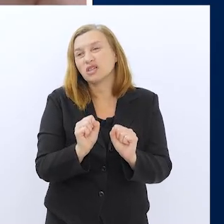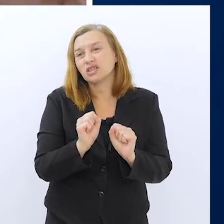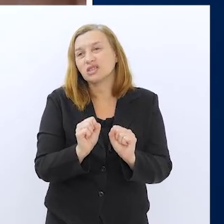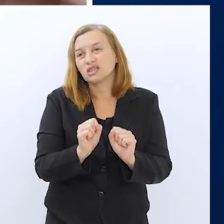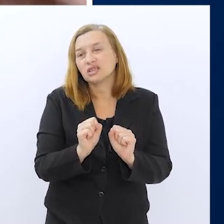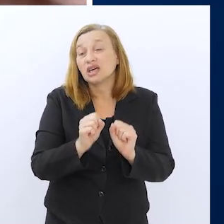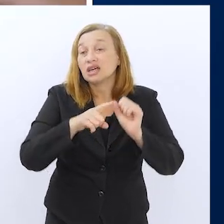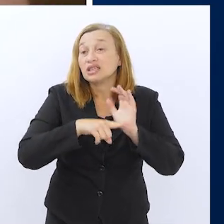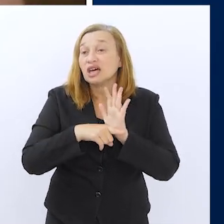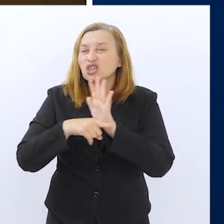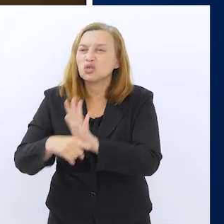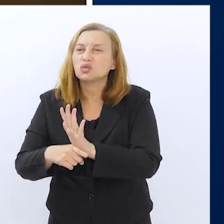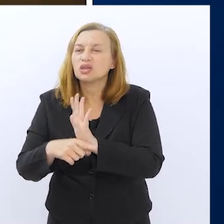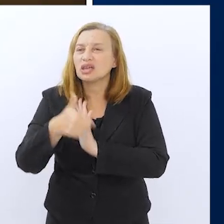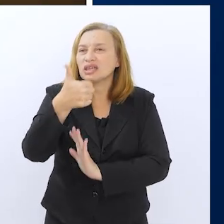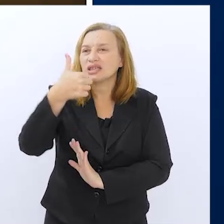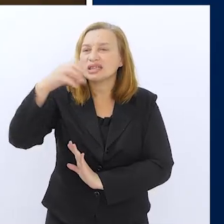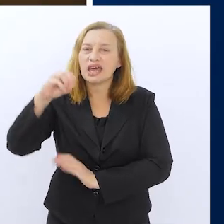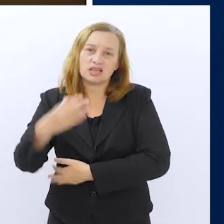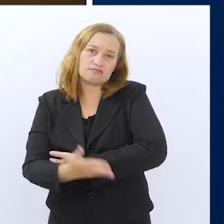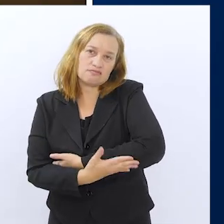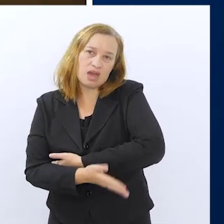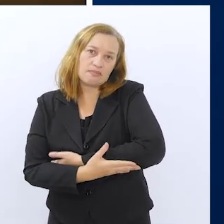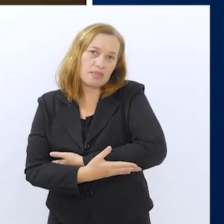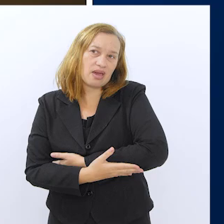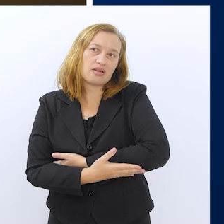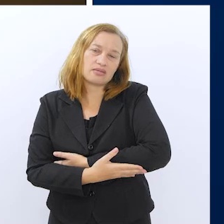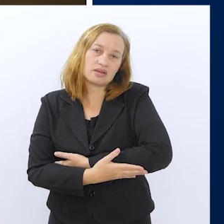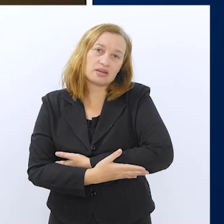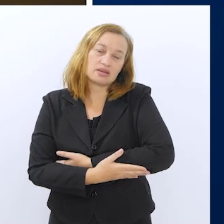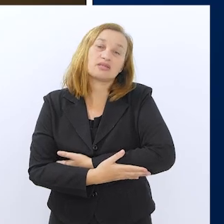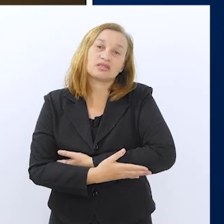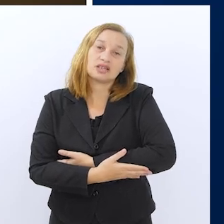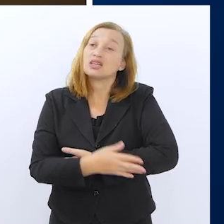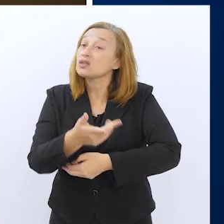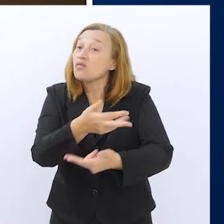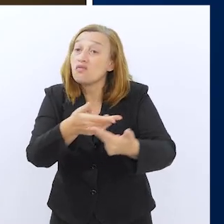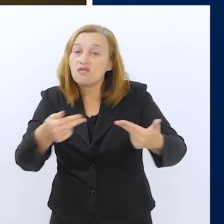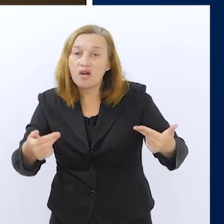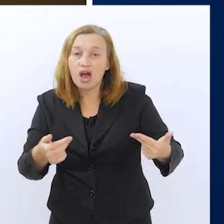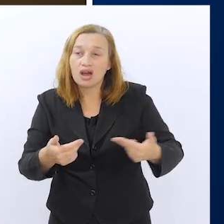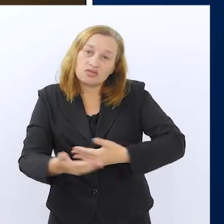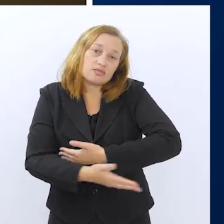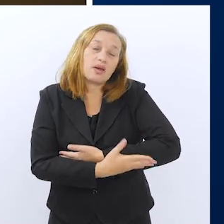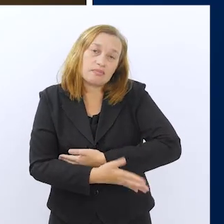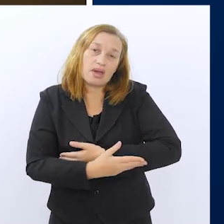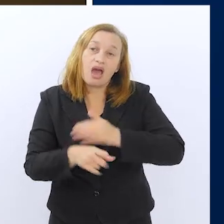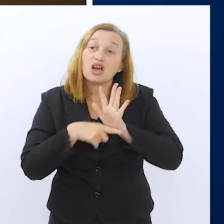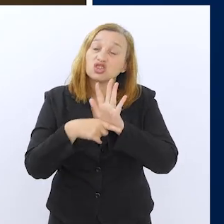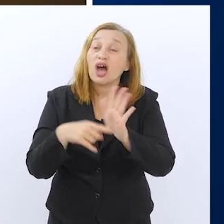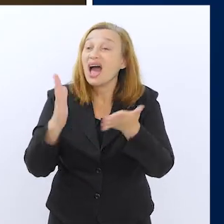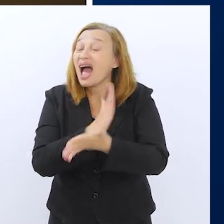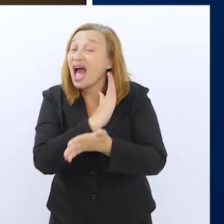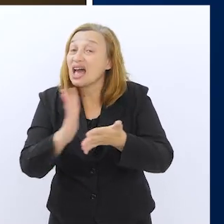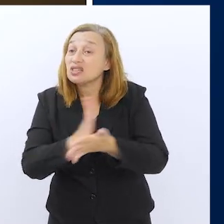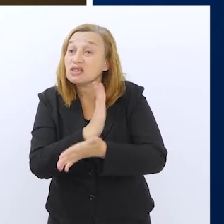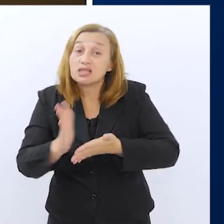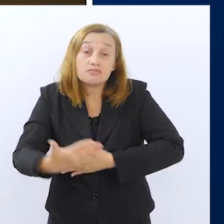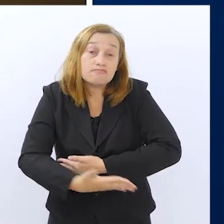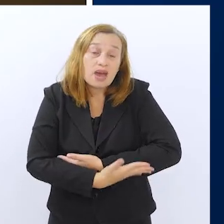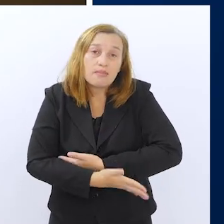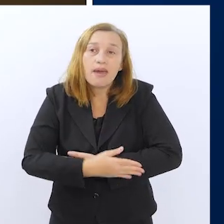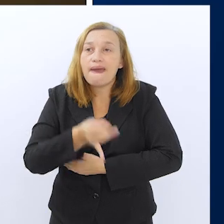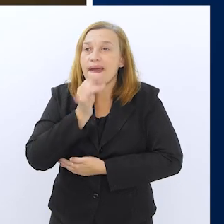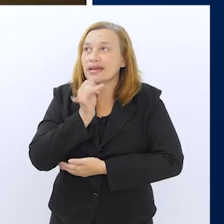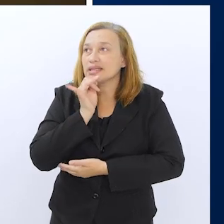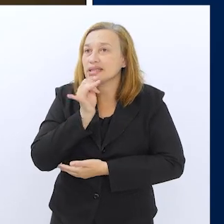pode tá ajudando cerca de 10 bebês. É muita coisa. E às vezes,